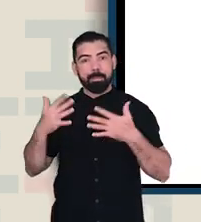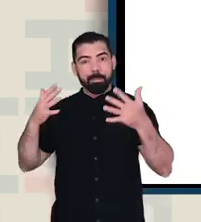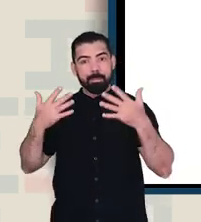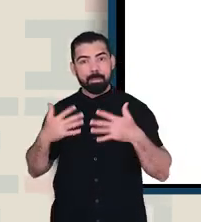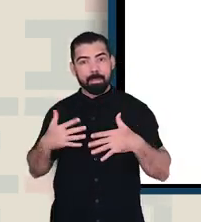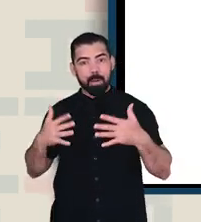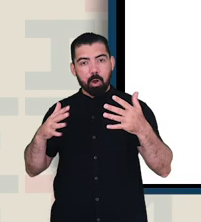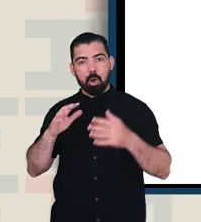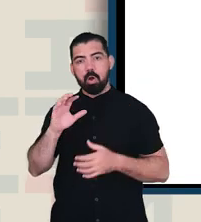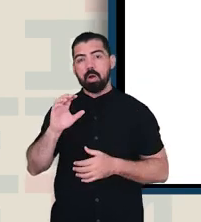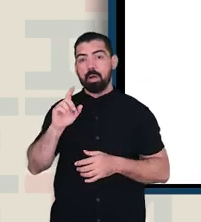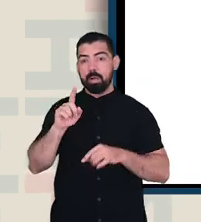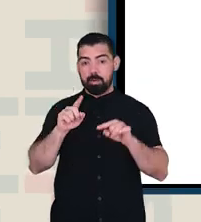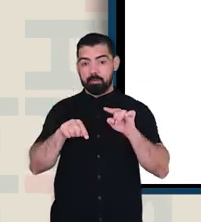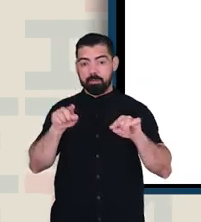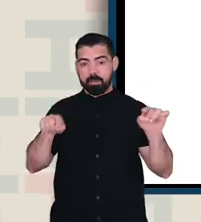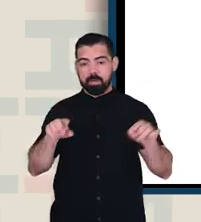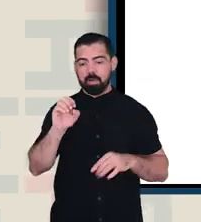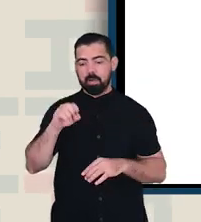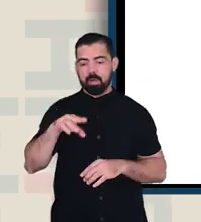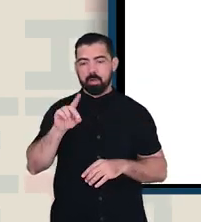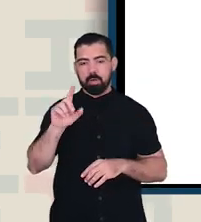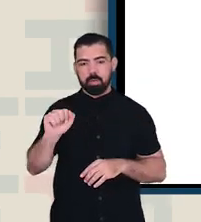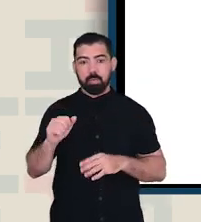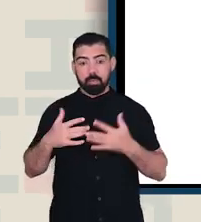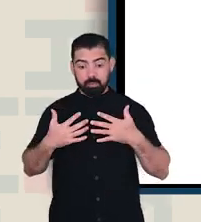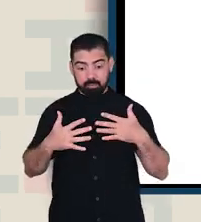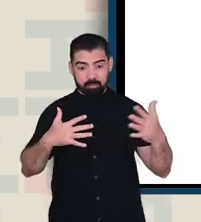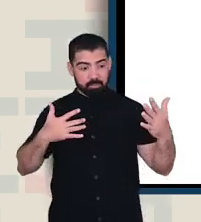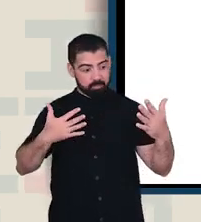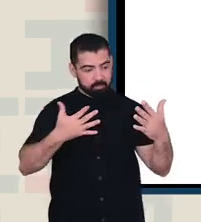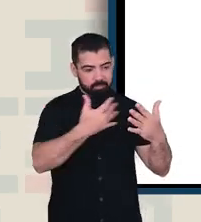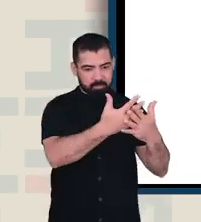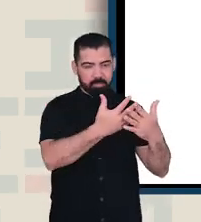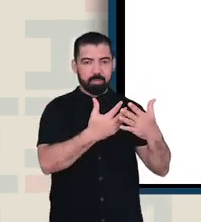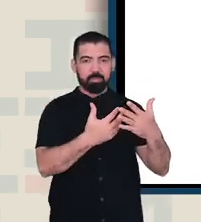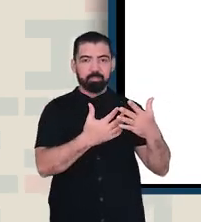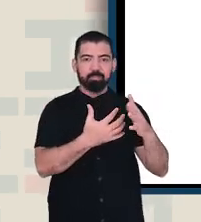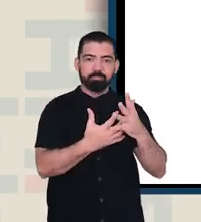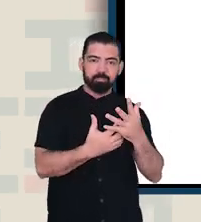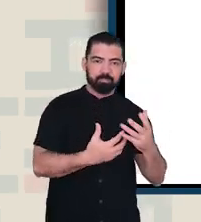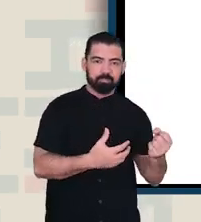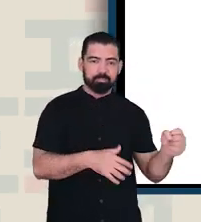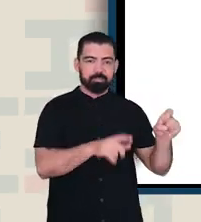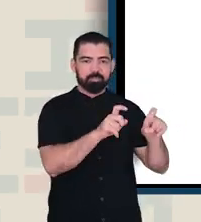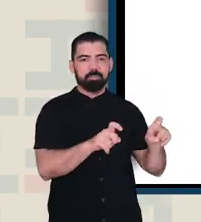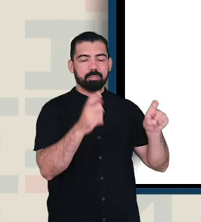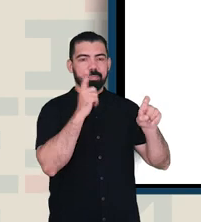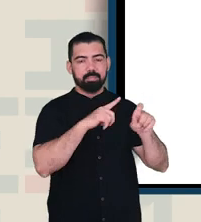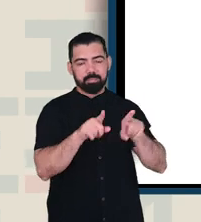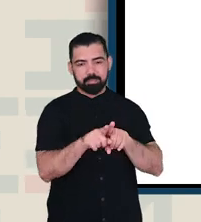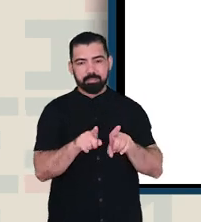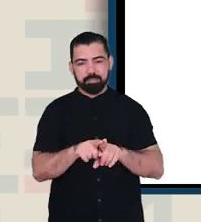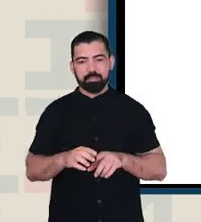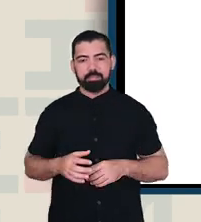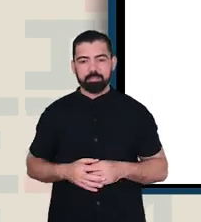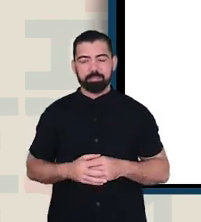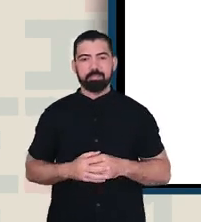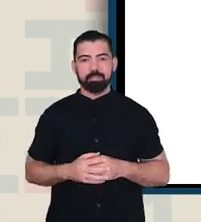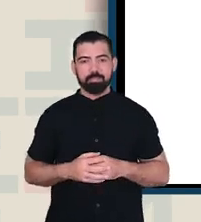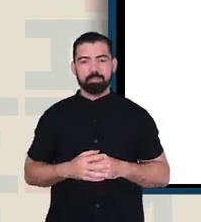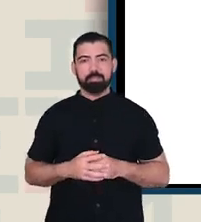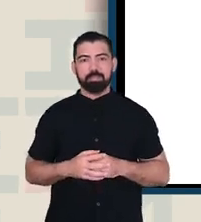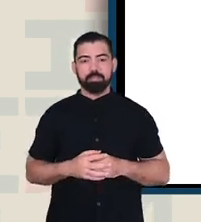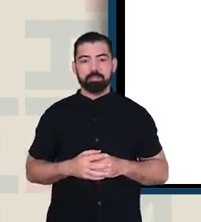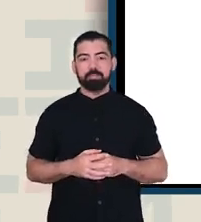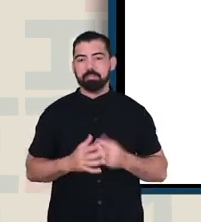é variações de pressão de ar, periódicas ou aperiódicas, pero que empurram o ar A mesma